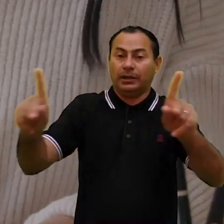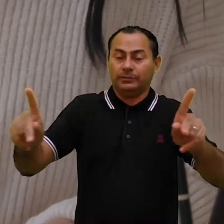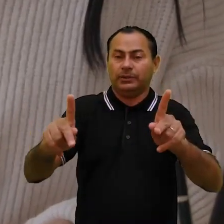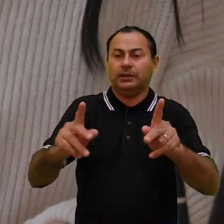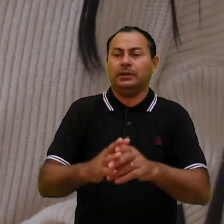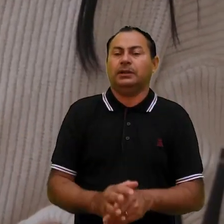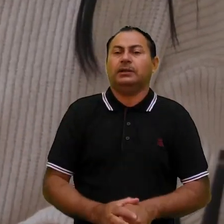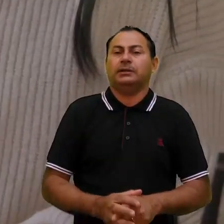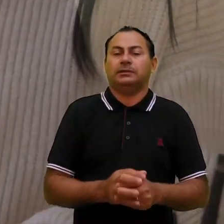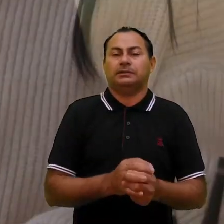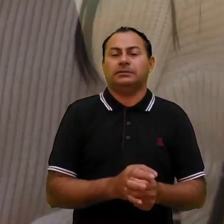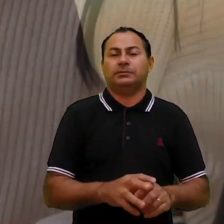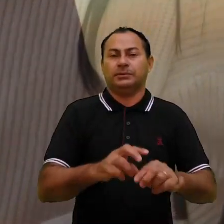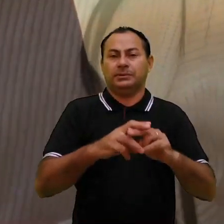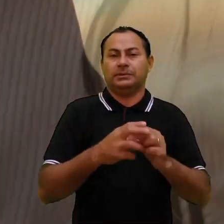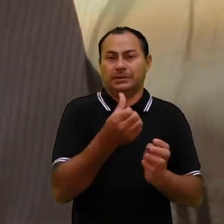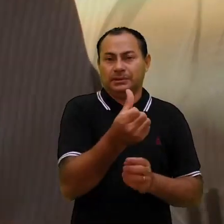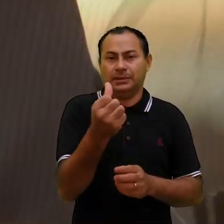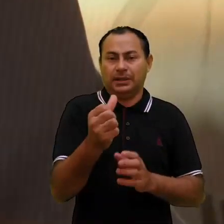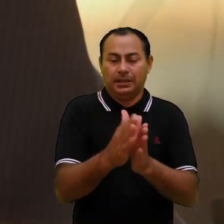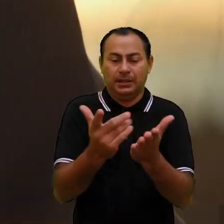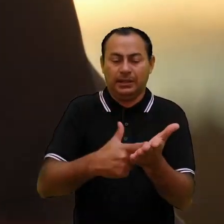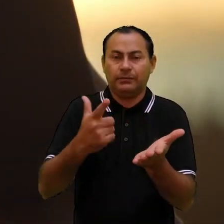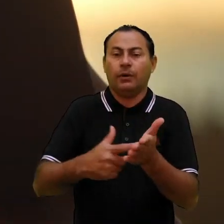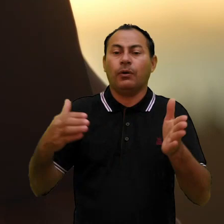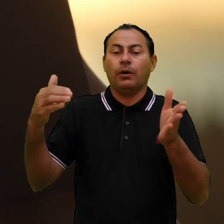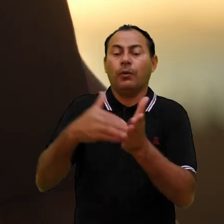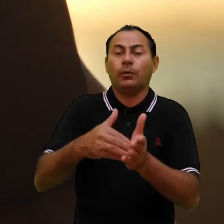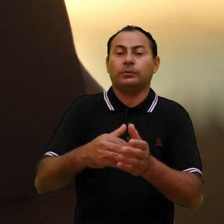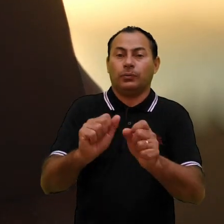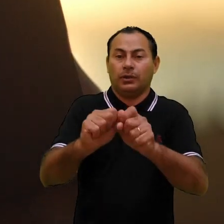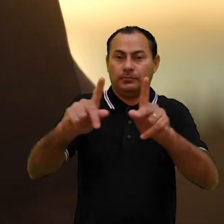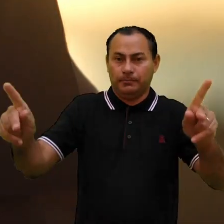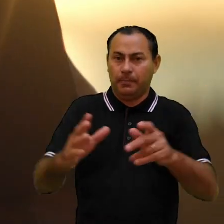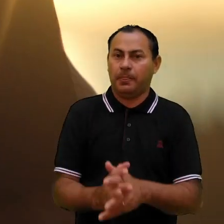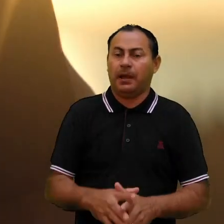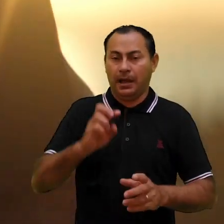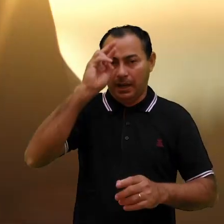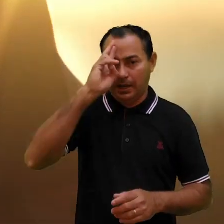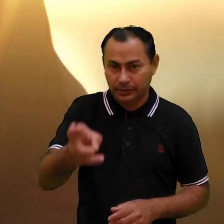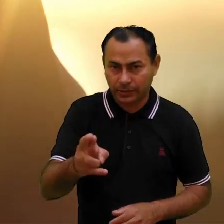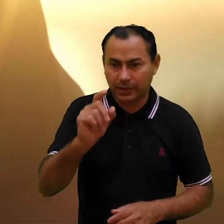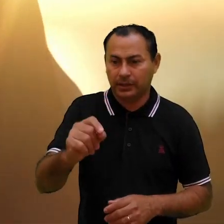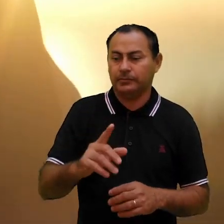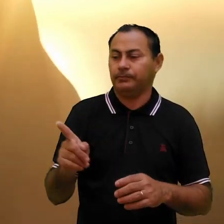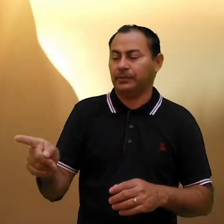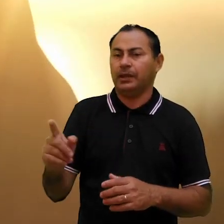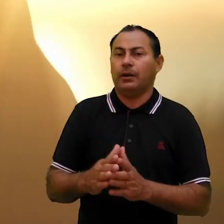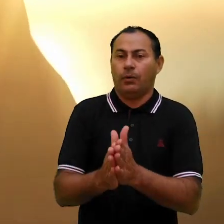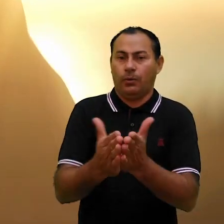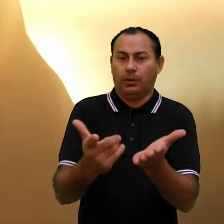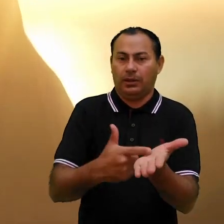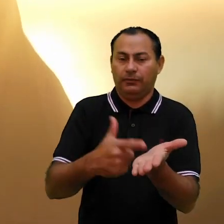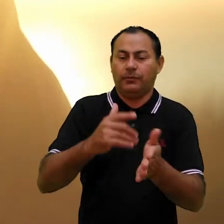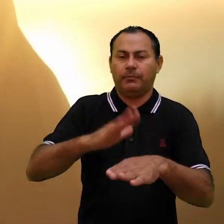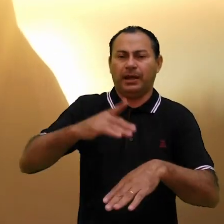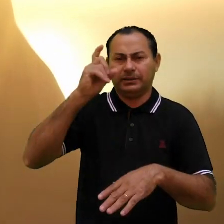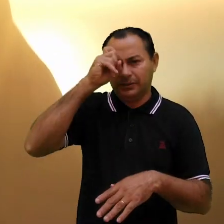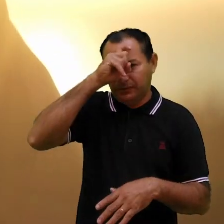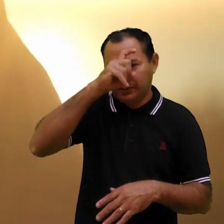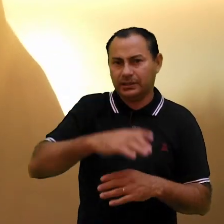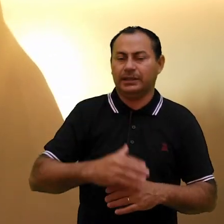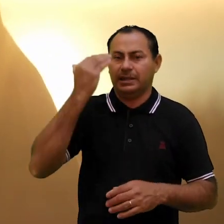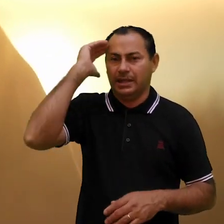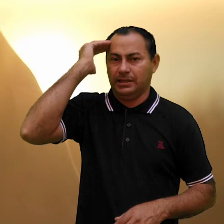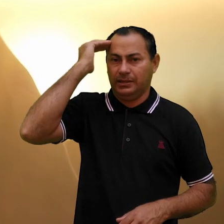os 66 livros da Bíblia, ter sido colocado como último livro. Uma das razões é que este é o livro mais difícil de